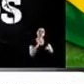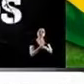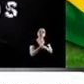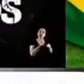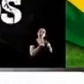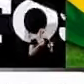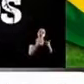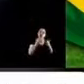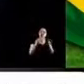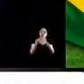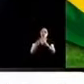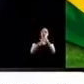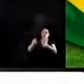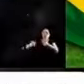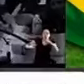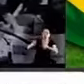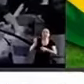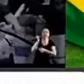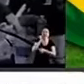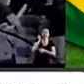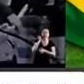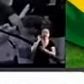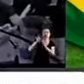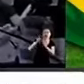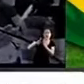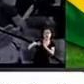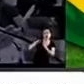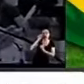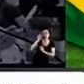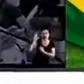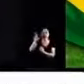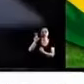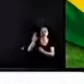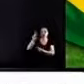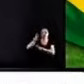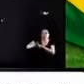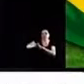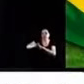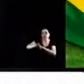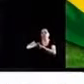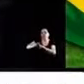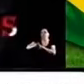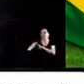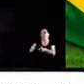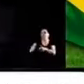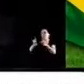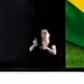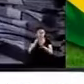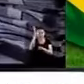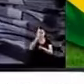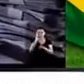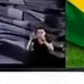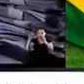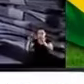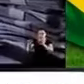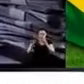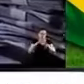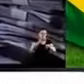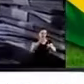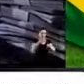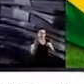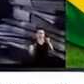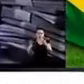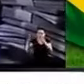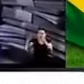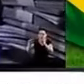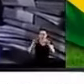por políticos corruptos, espertalhões, ladrões, presidiários e assaltantes do dinheiro público. O sistema te